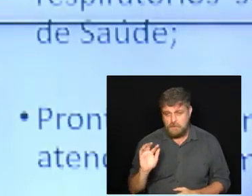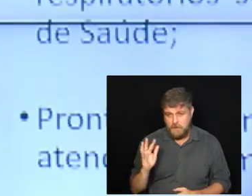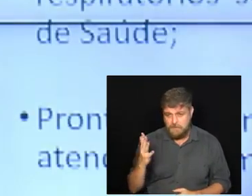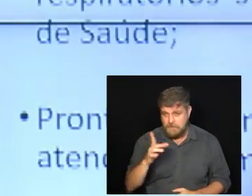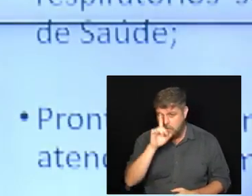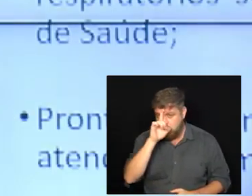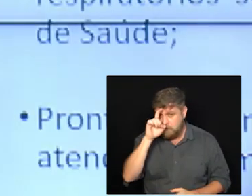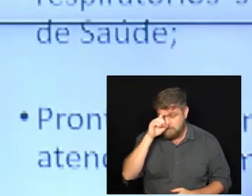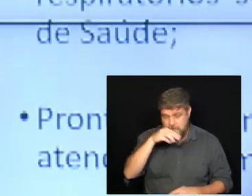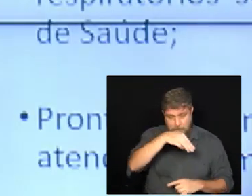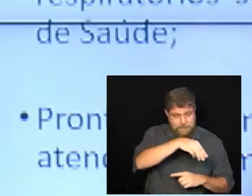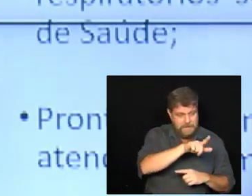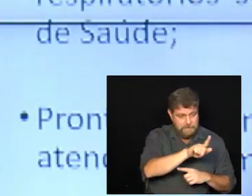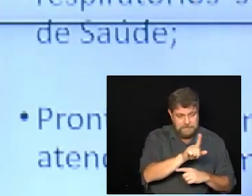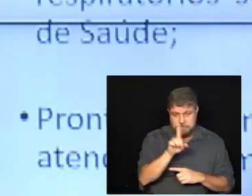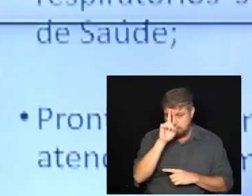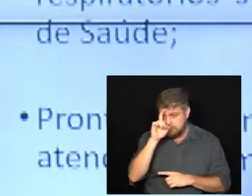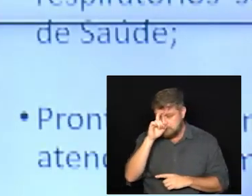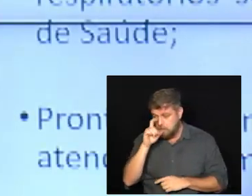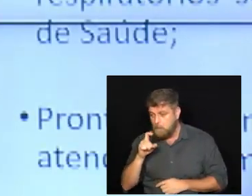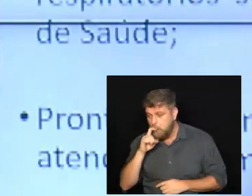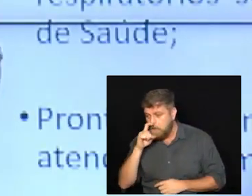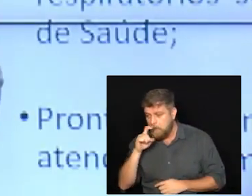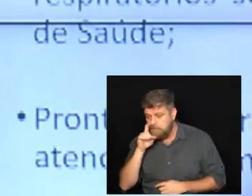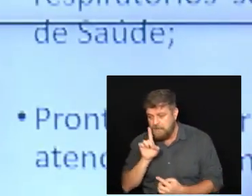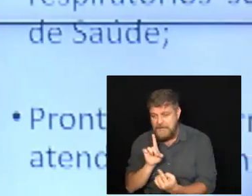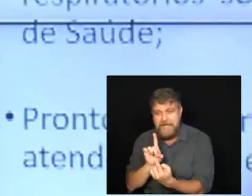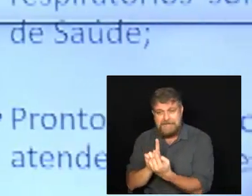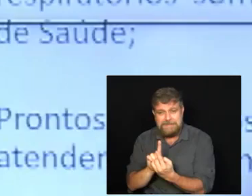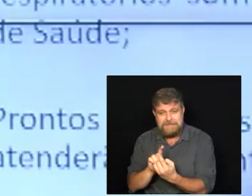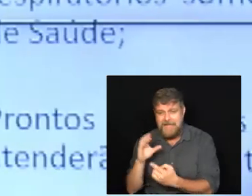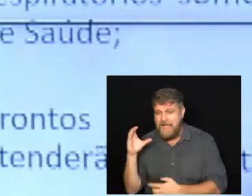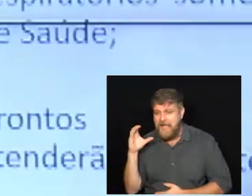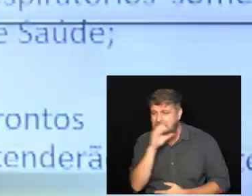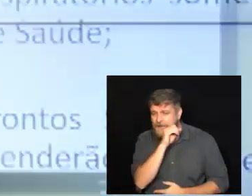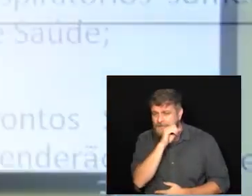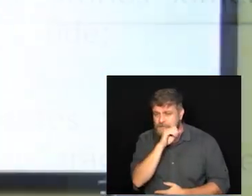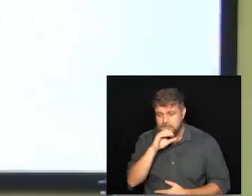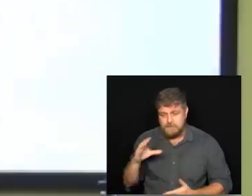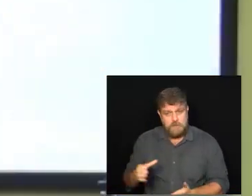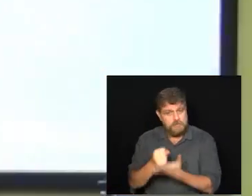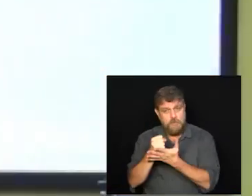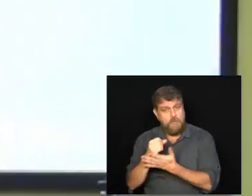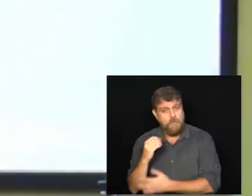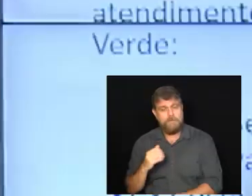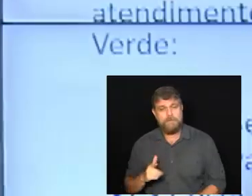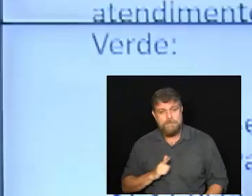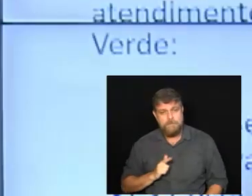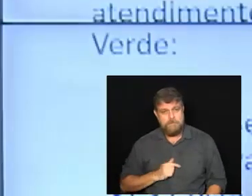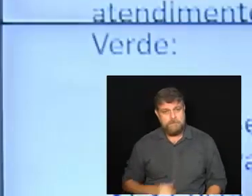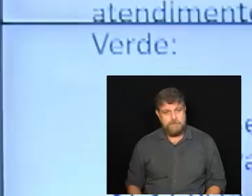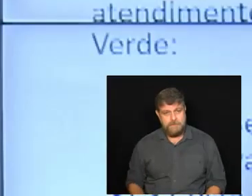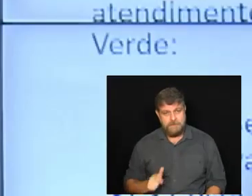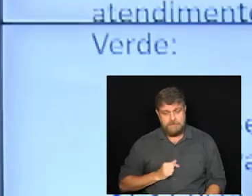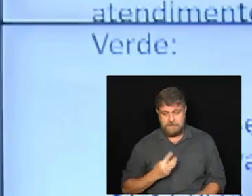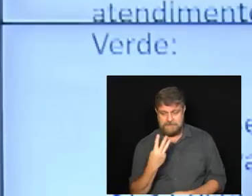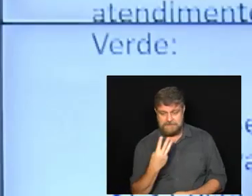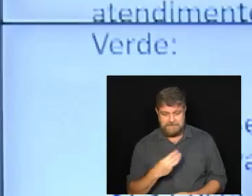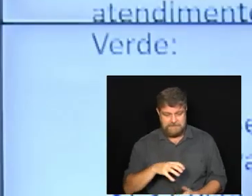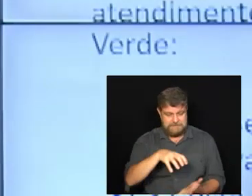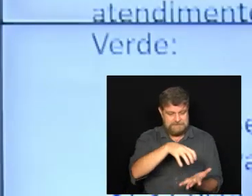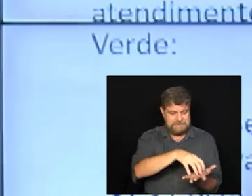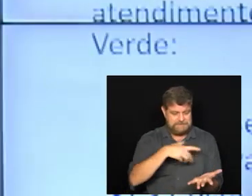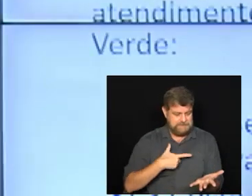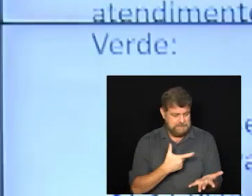Hospital Mário Gatti e Ouro Verde somente atenderão urgências e emergências. Nós vamos abrir 3 centros de saúde